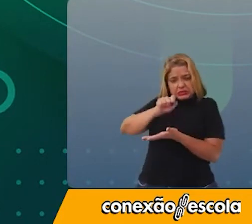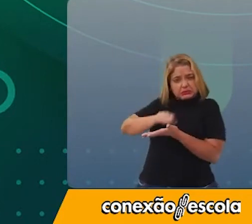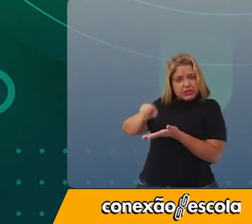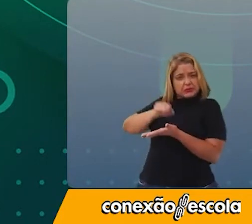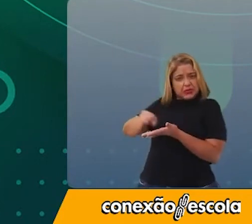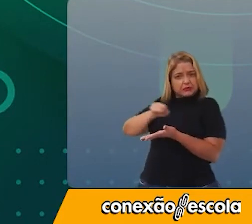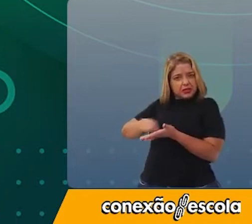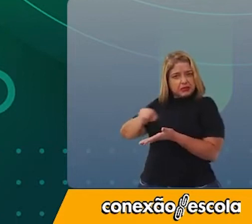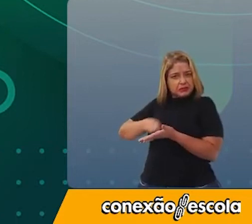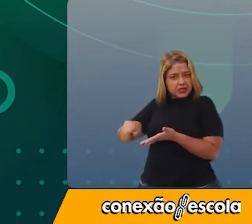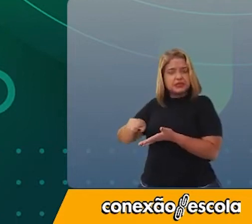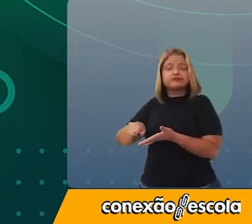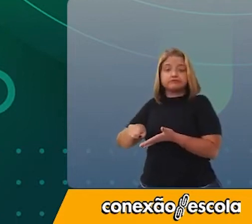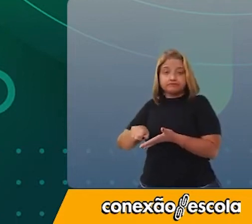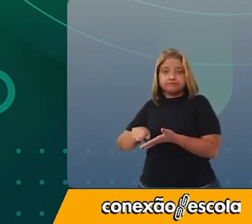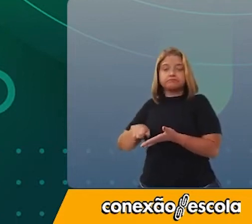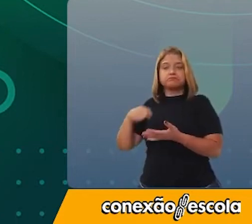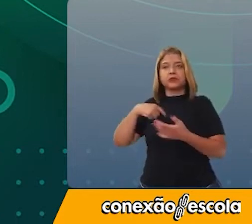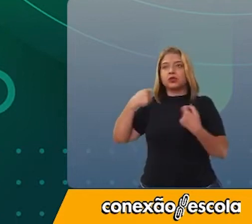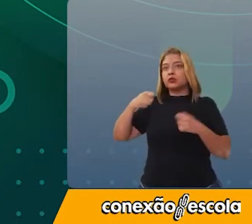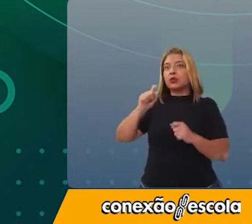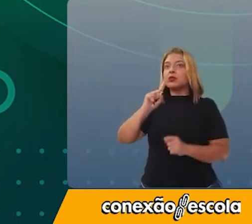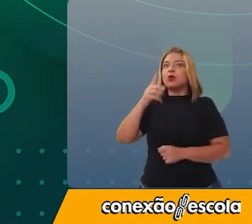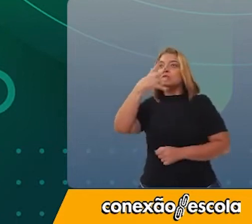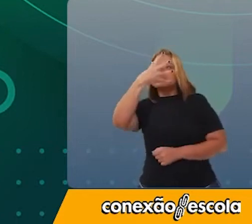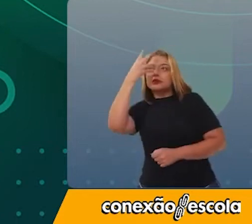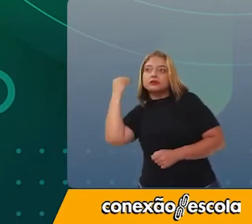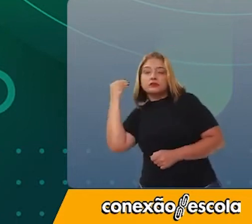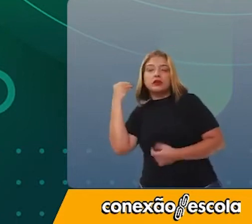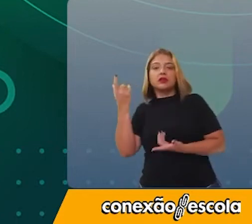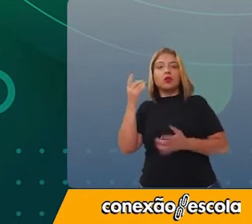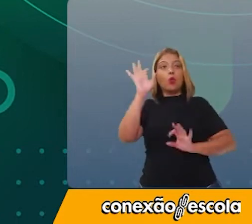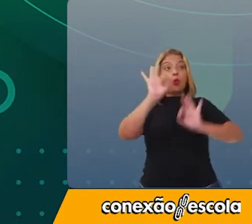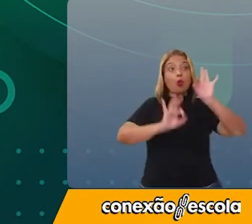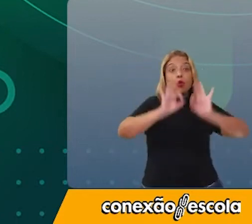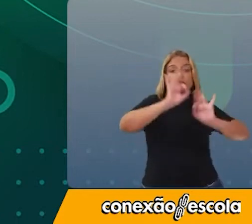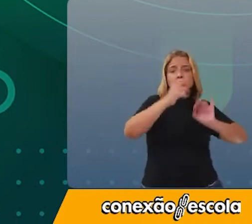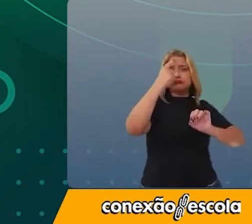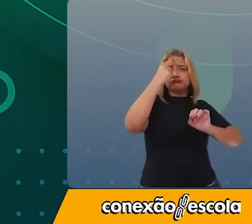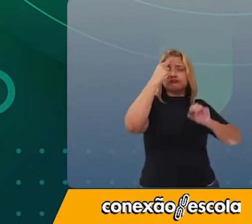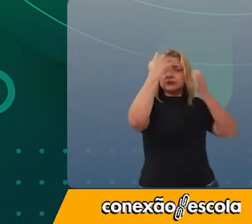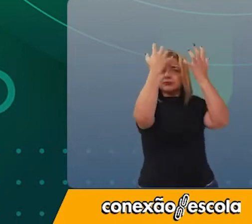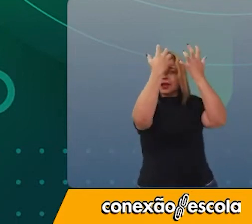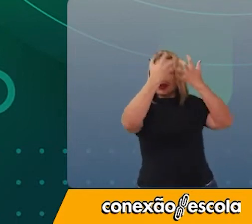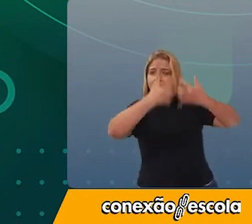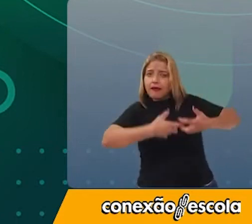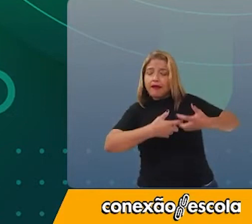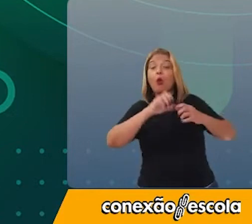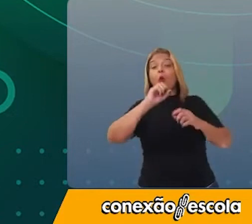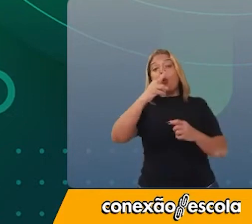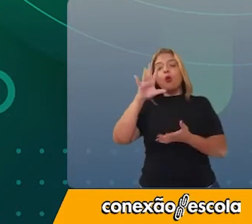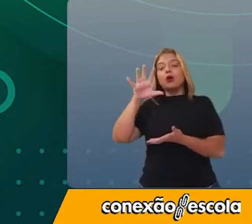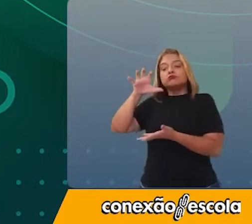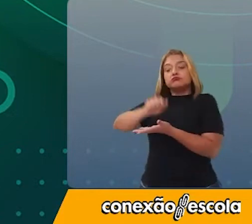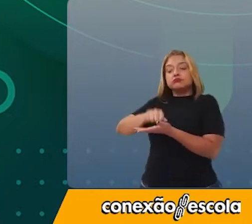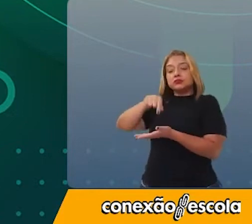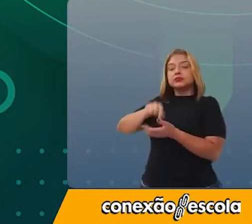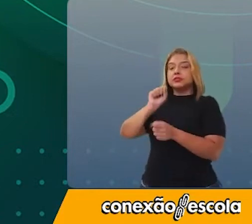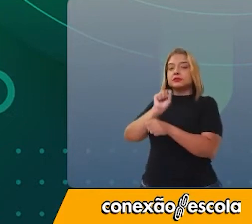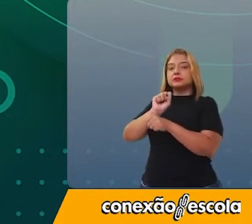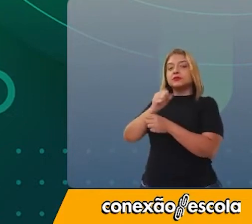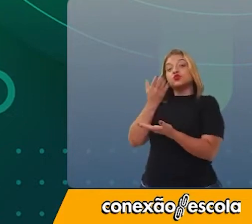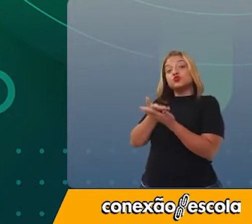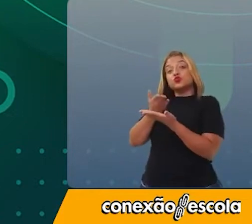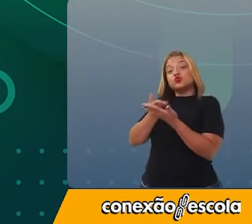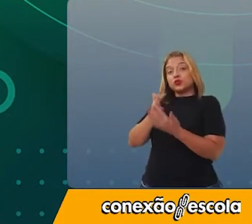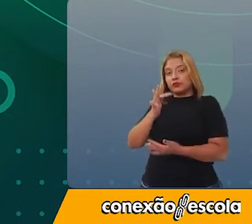não esquecer, para organizar o nosso pensamento, para facilitar um estudo posterior? Tudo isso é